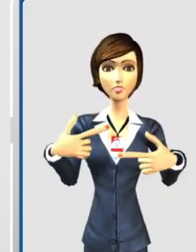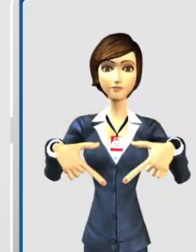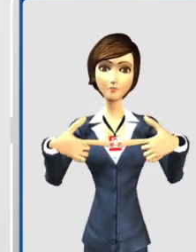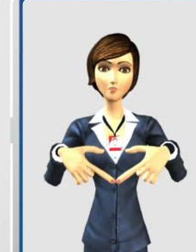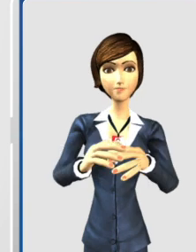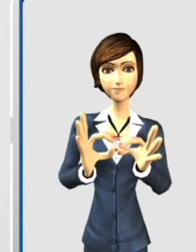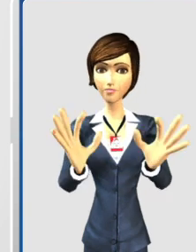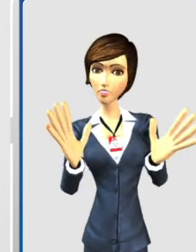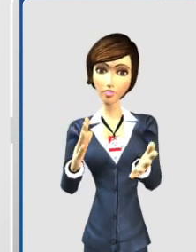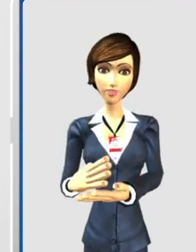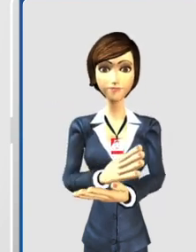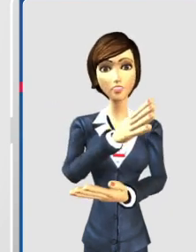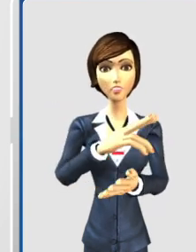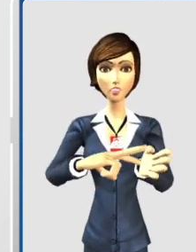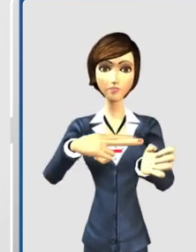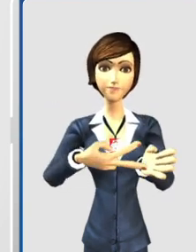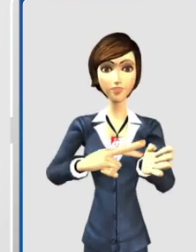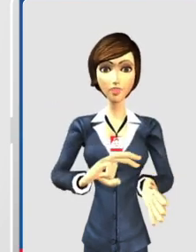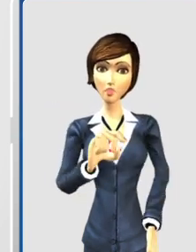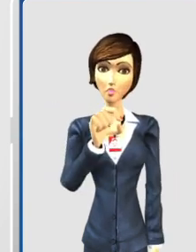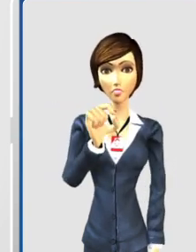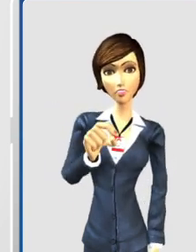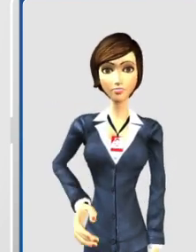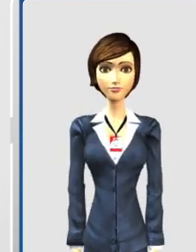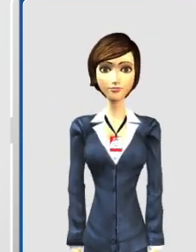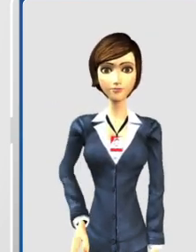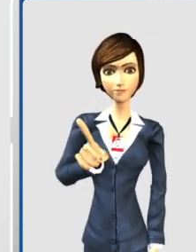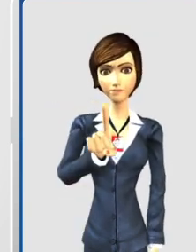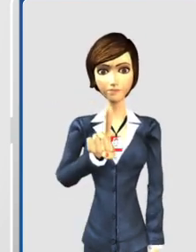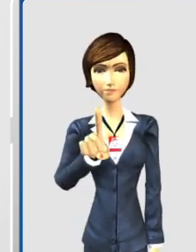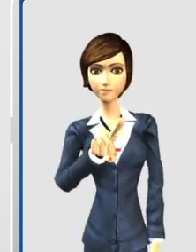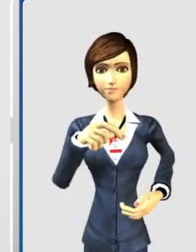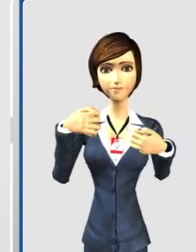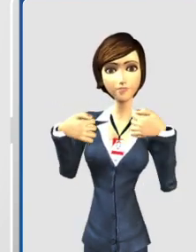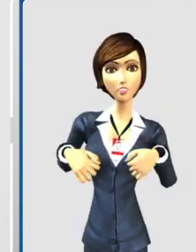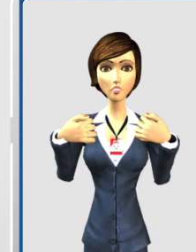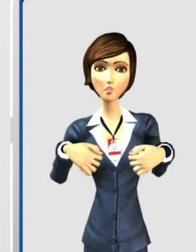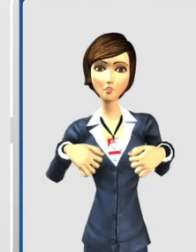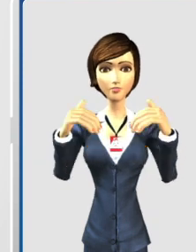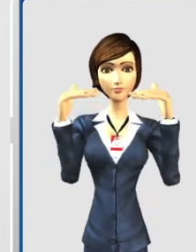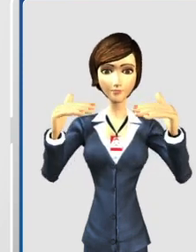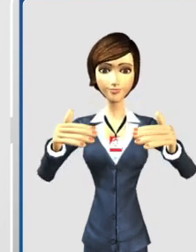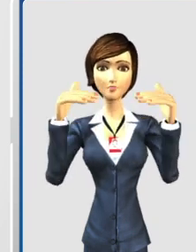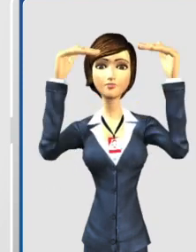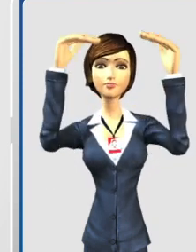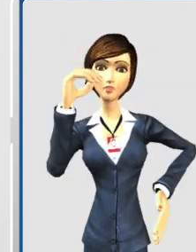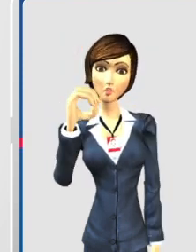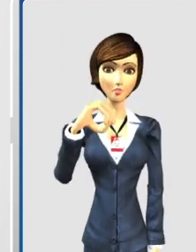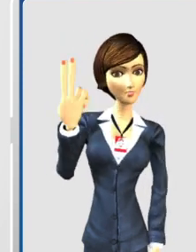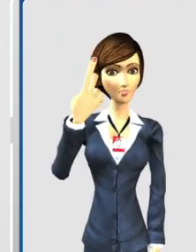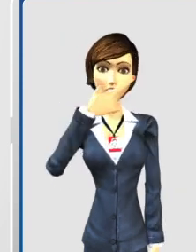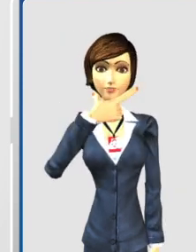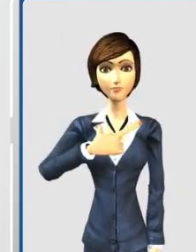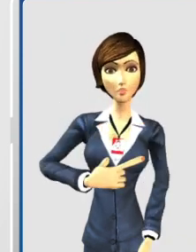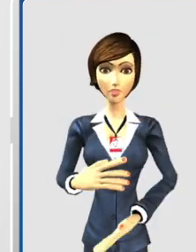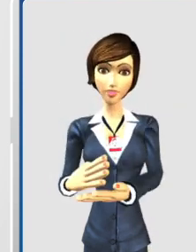continuar, defina as permissões dos serviços sem restrição de aprovação, quando a solicitação não precisar de aprovação de um